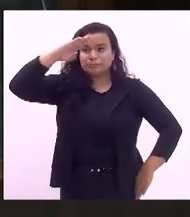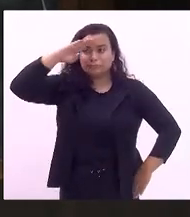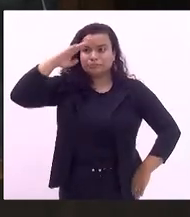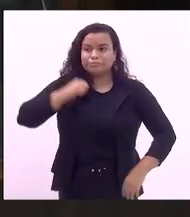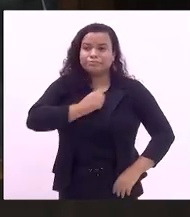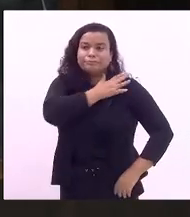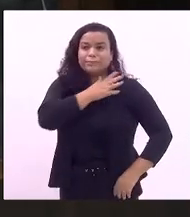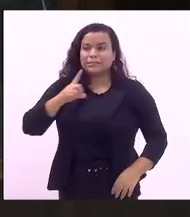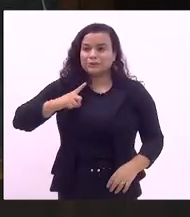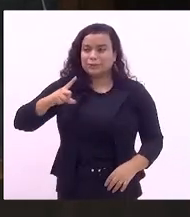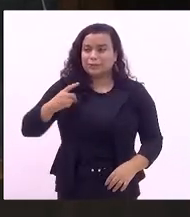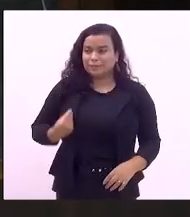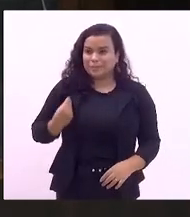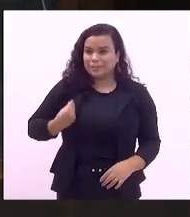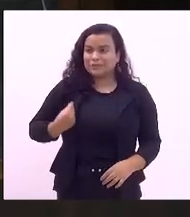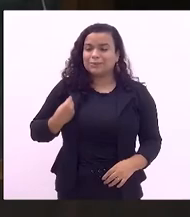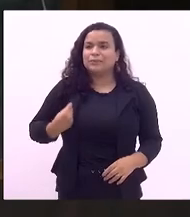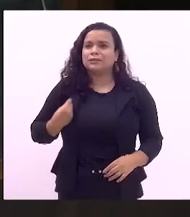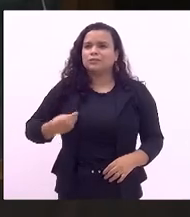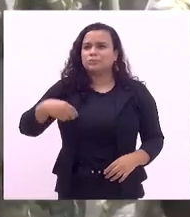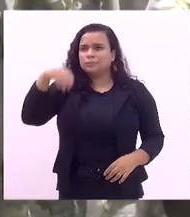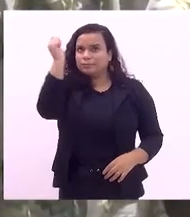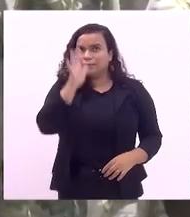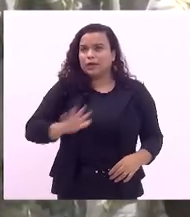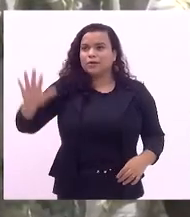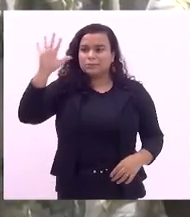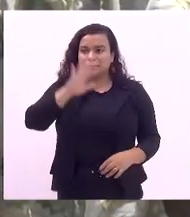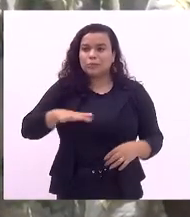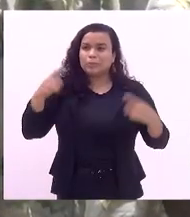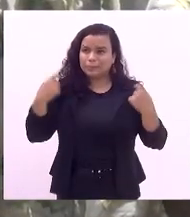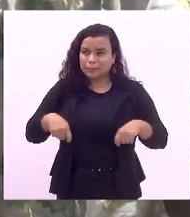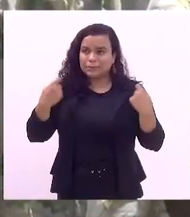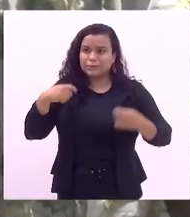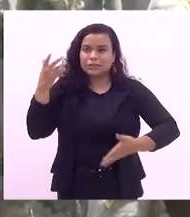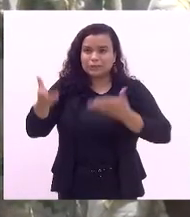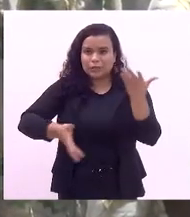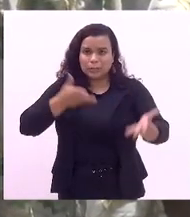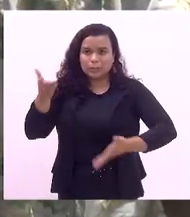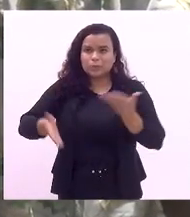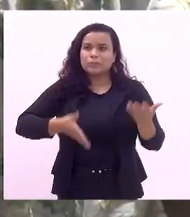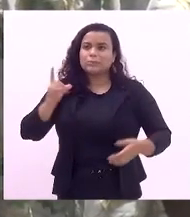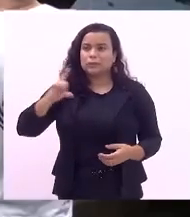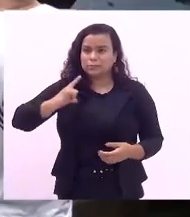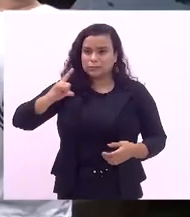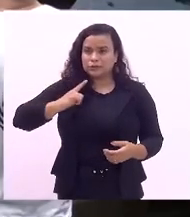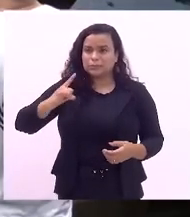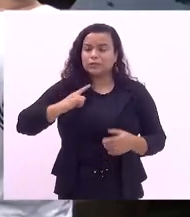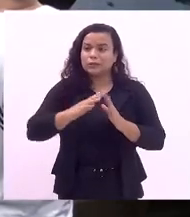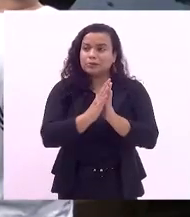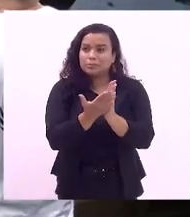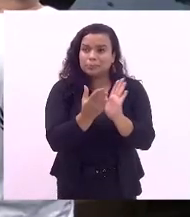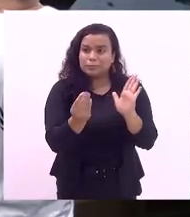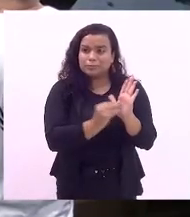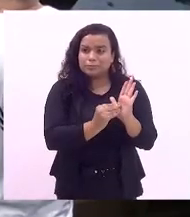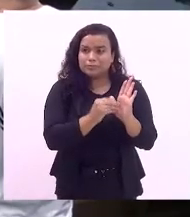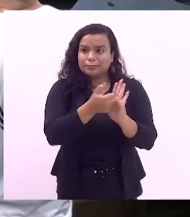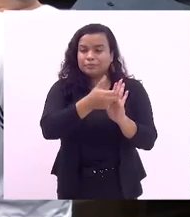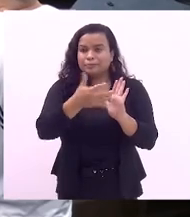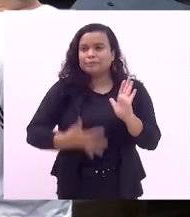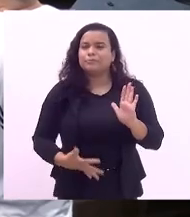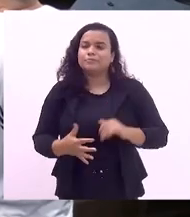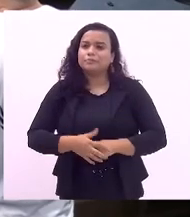estão aqui presentes uma nação O Deus Que precisa tanto de ti a tua palavra nos diz que é